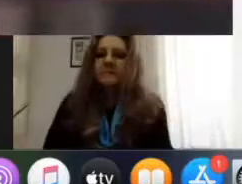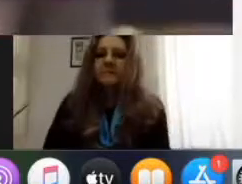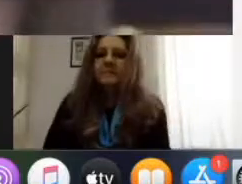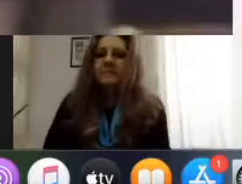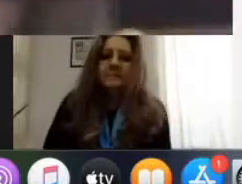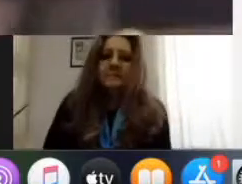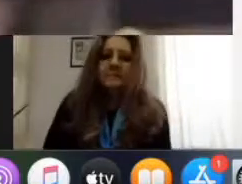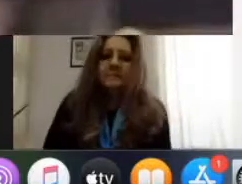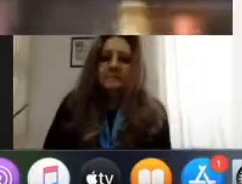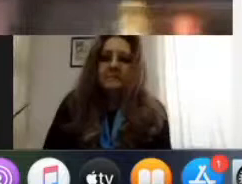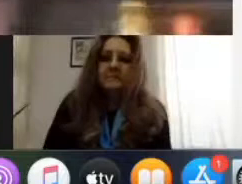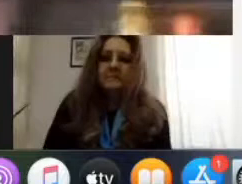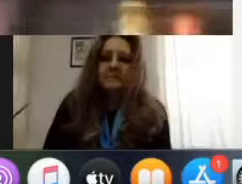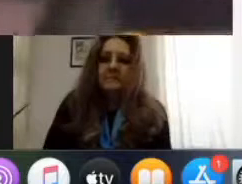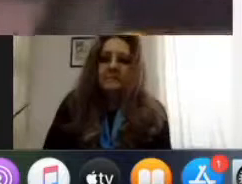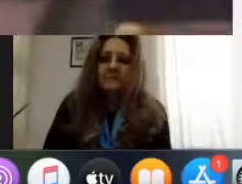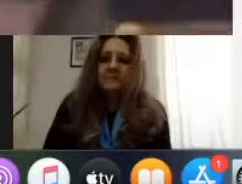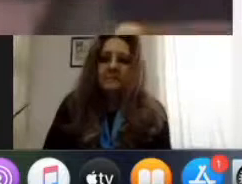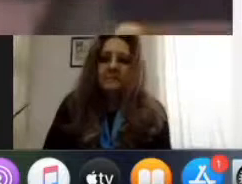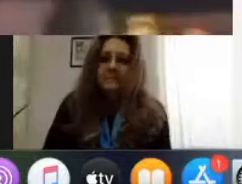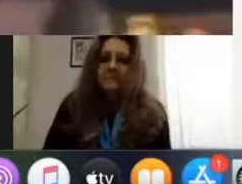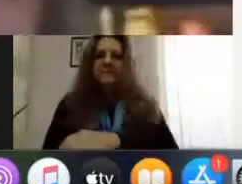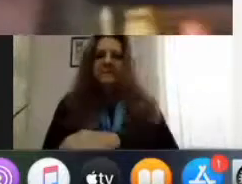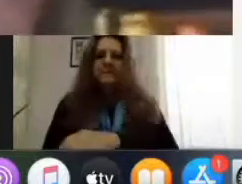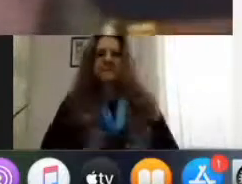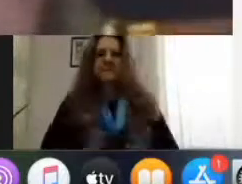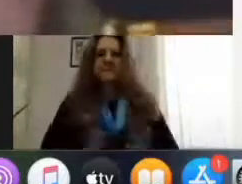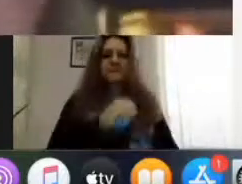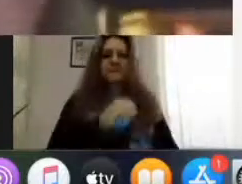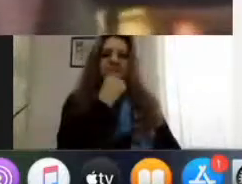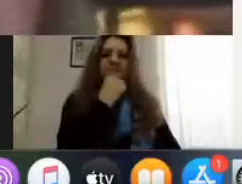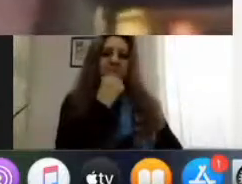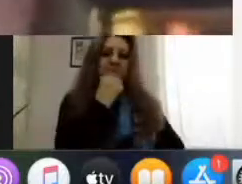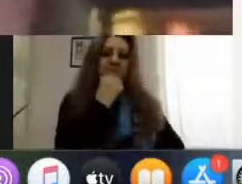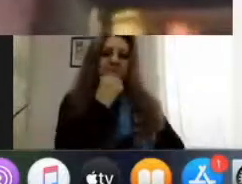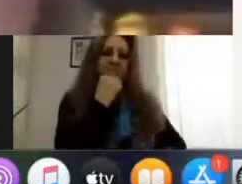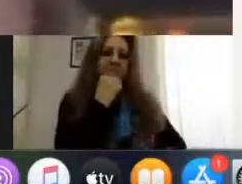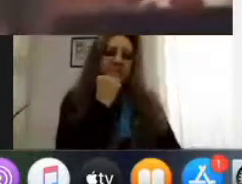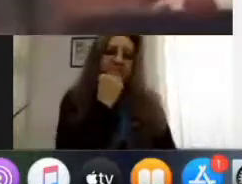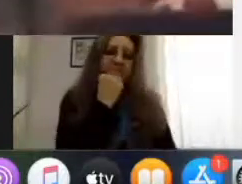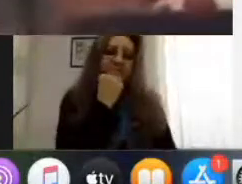enfim. Mas era mais só uma contribuição nesse sentido. Muito obrigada de novo.